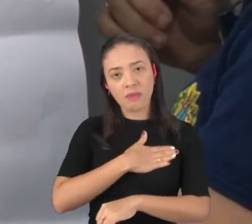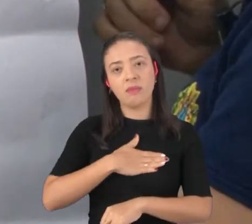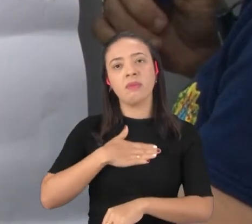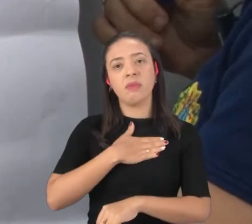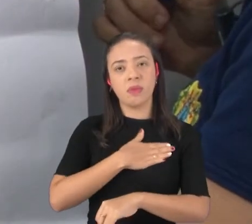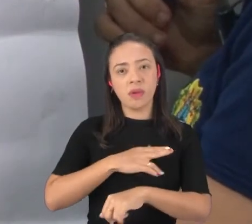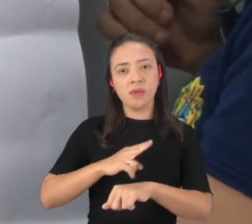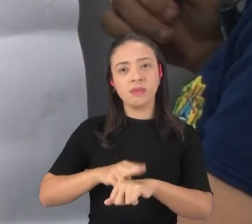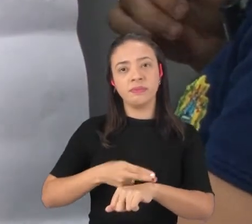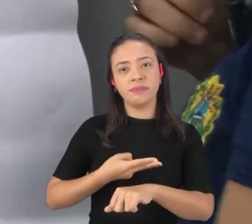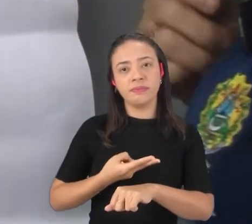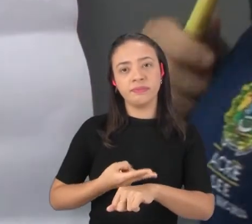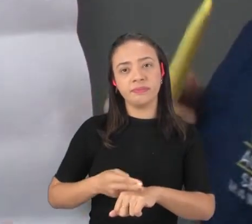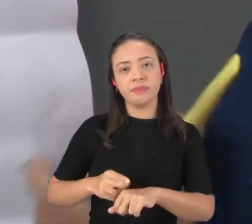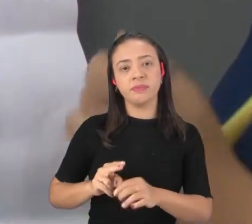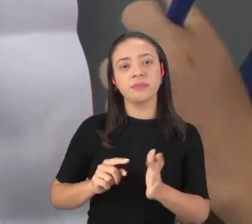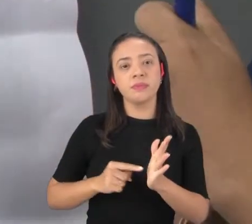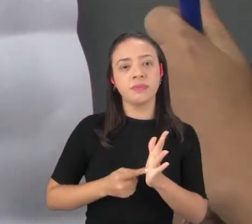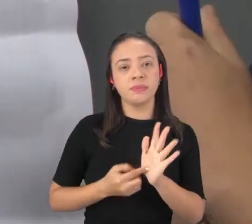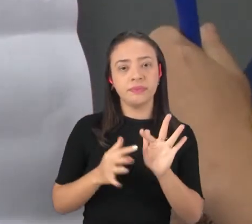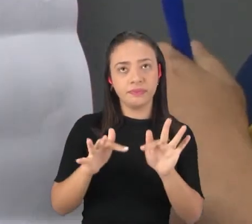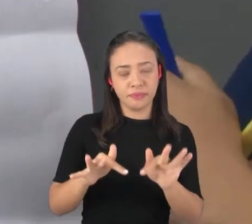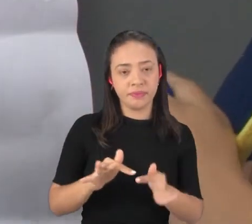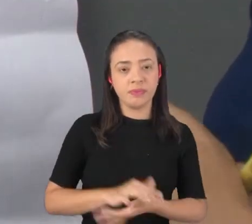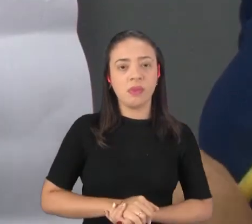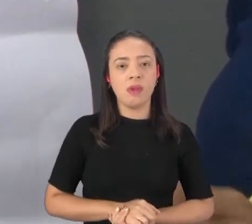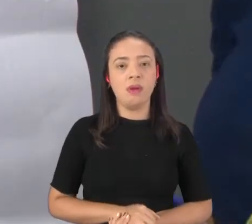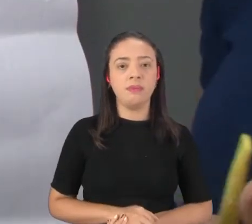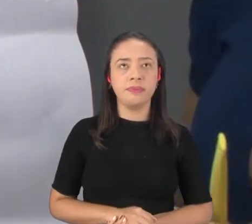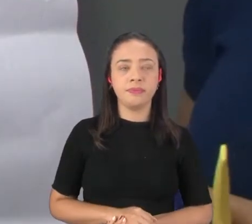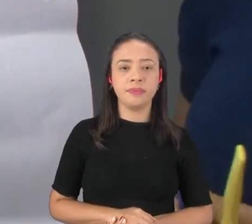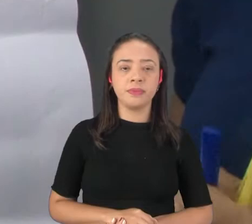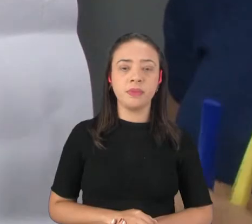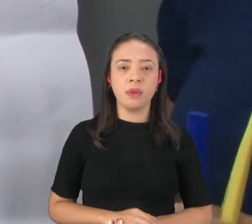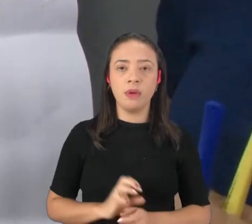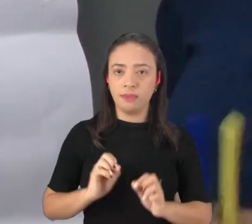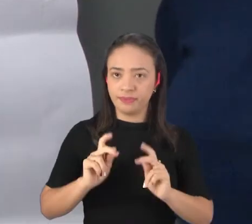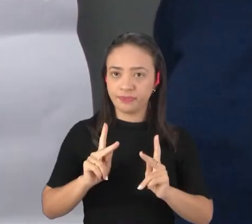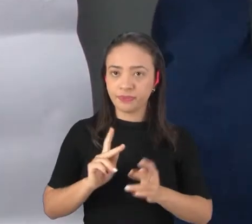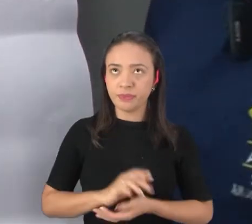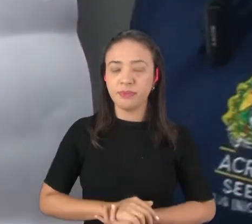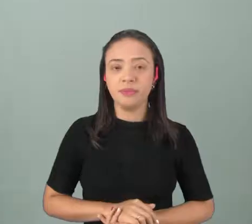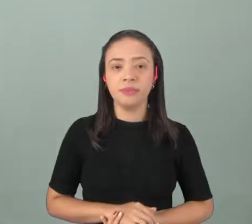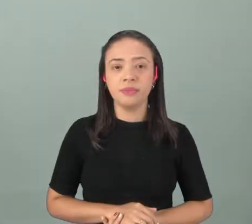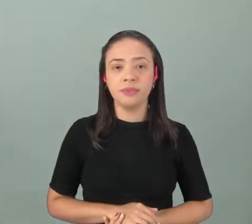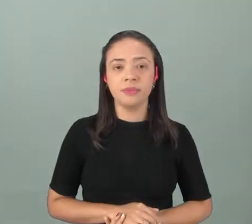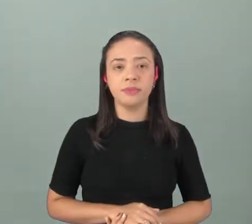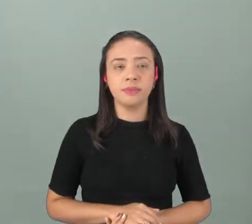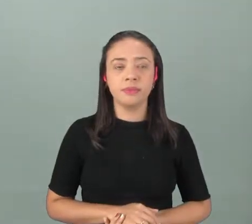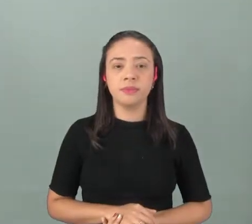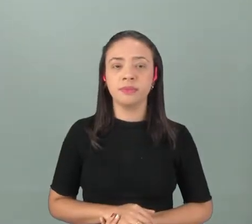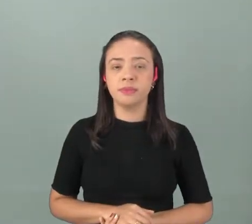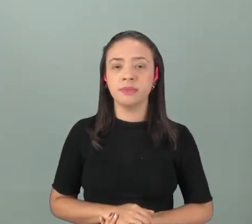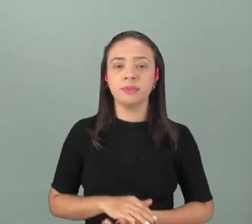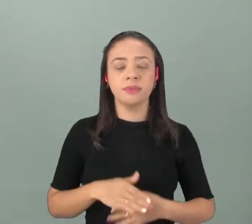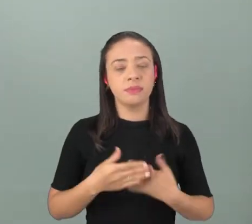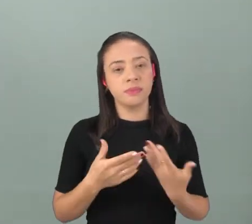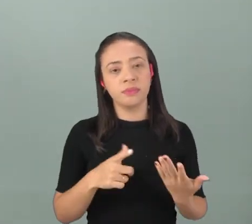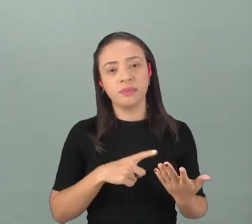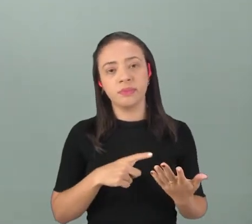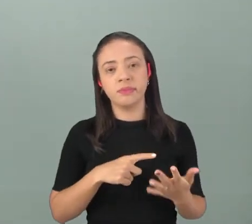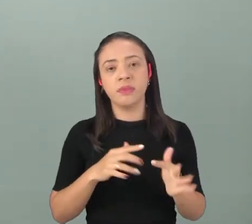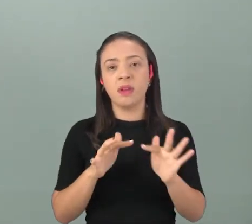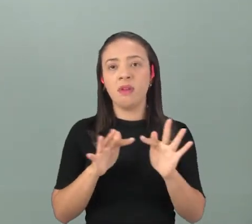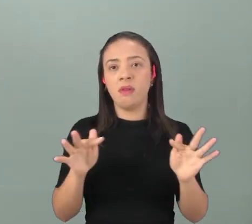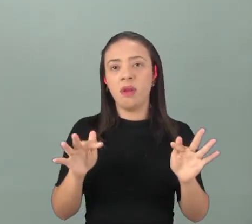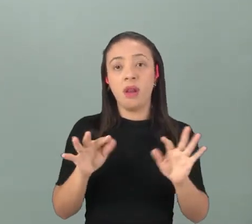usar o ponto final aqui, nesse, ok? E aí, é claro, a gente trabalha, que tem frases soltas,